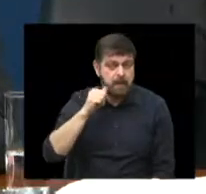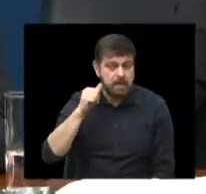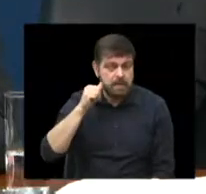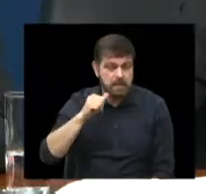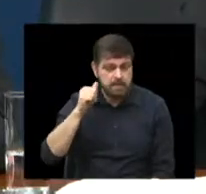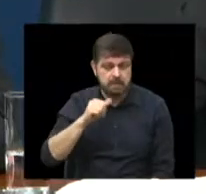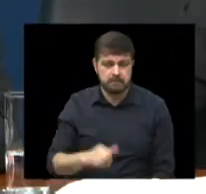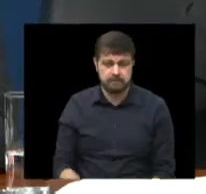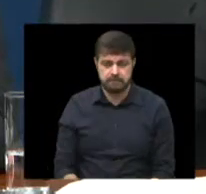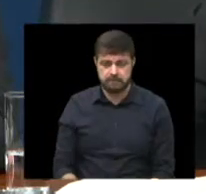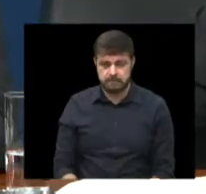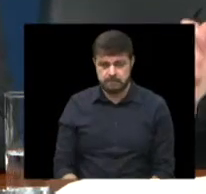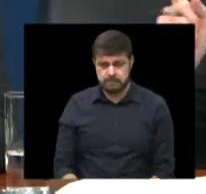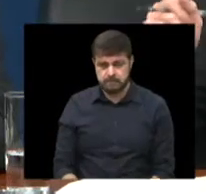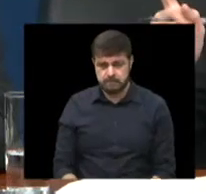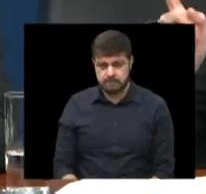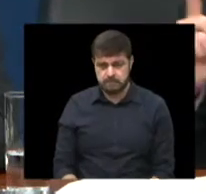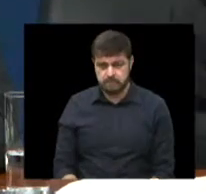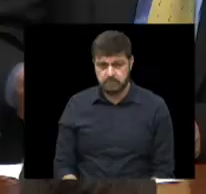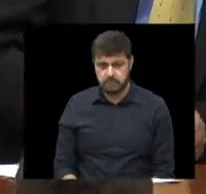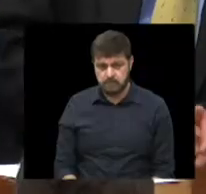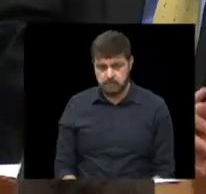Conte.